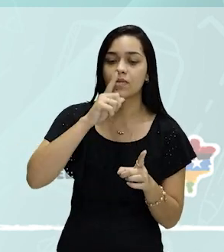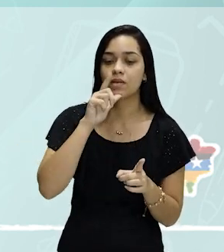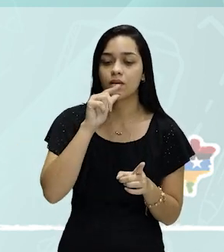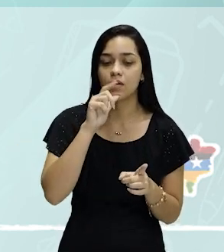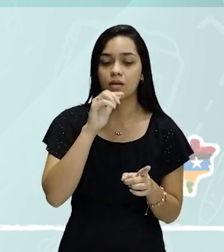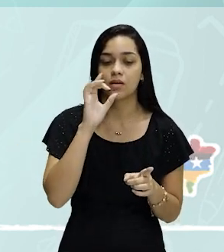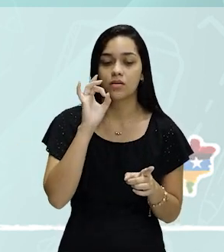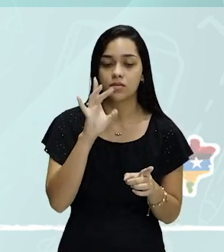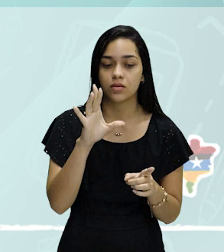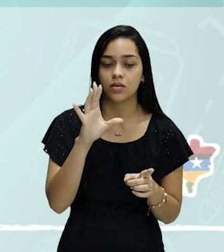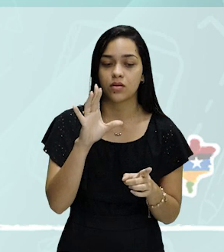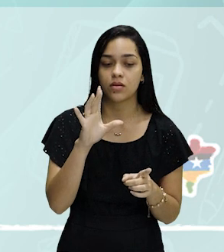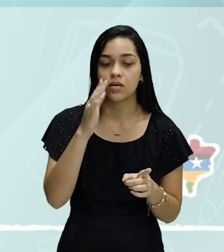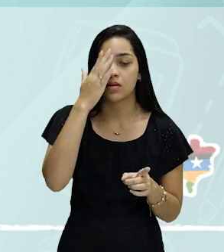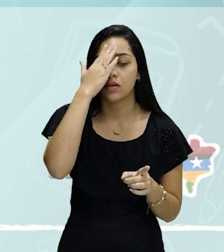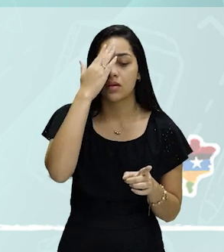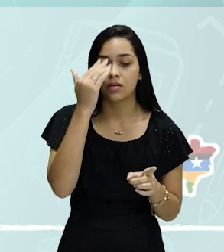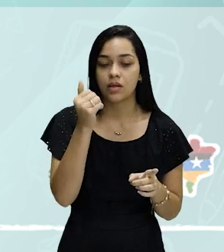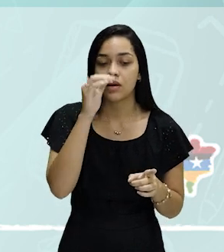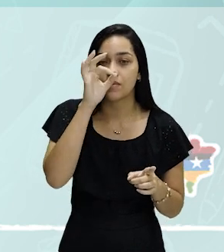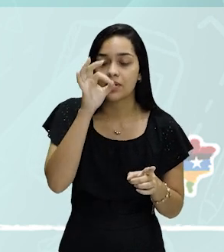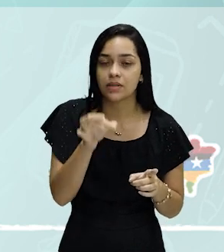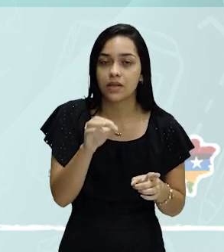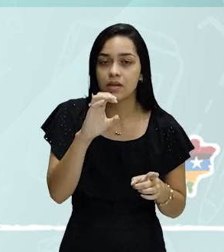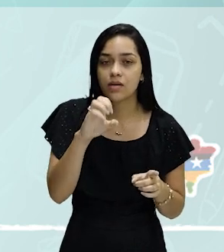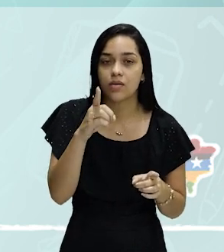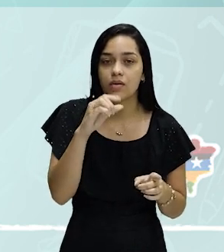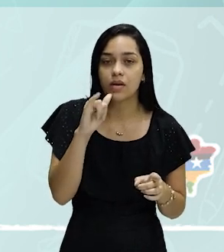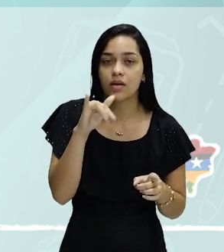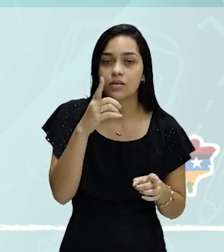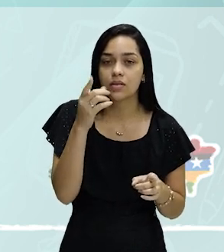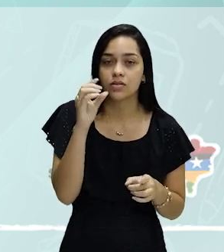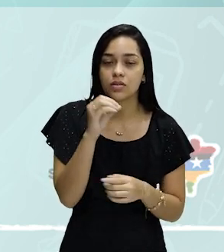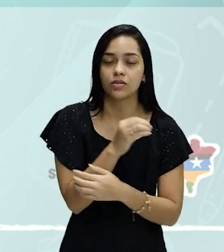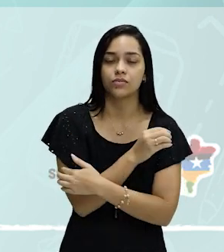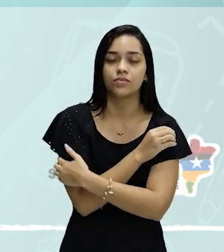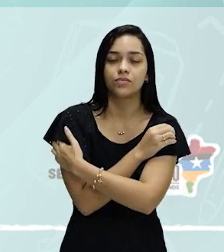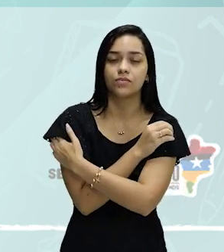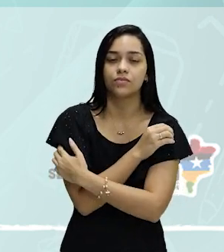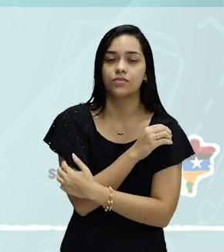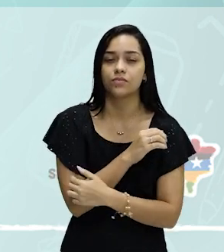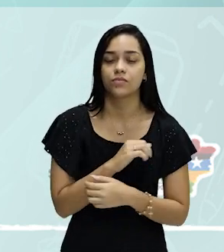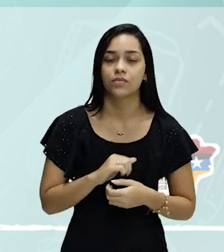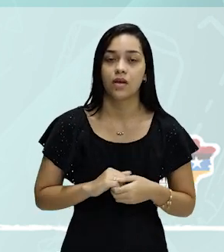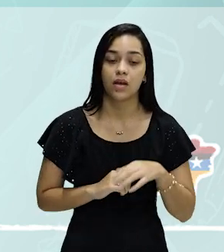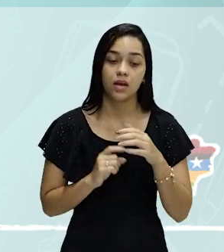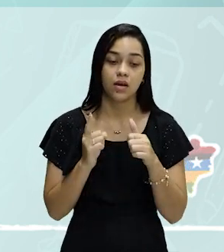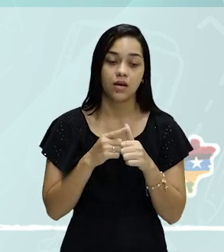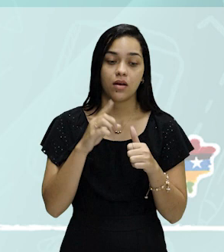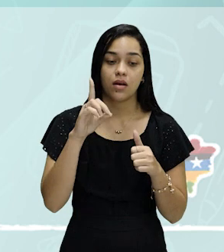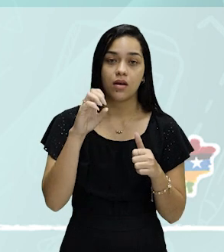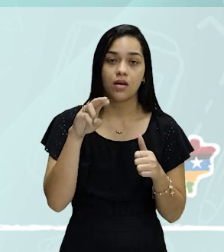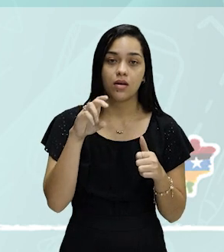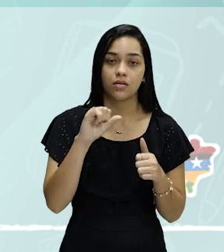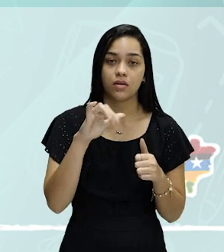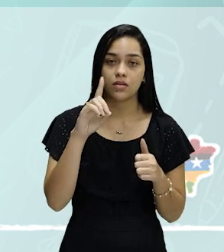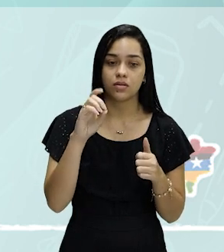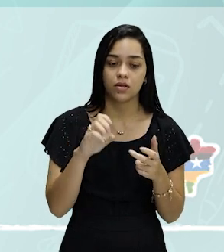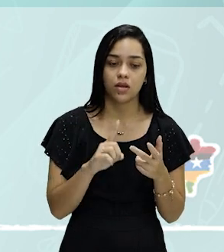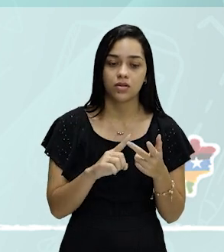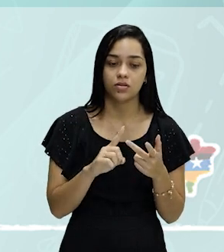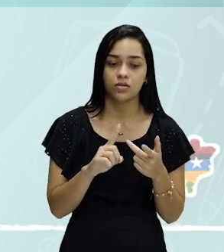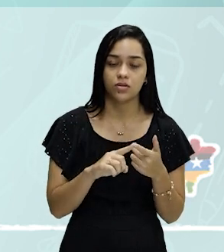adição de água, basta que ela determine com exatidão: 1. Densidade. 2.